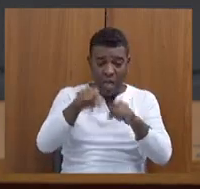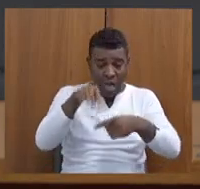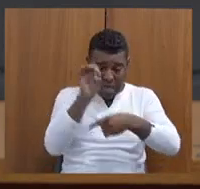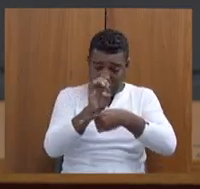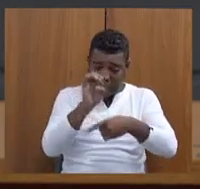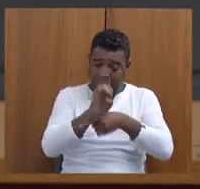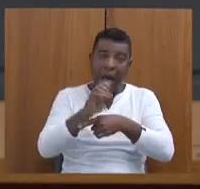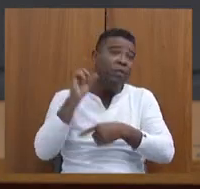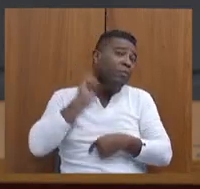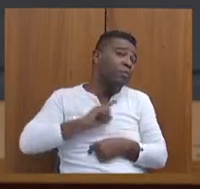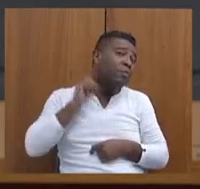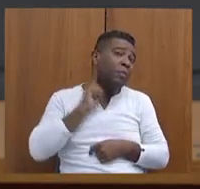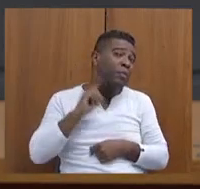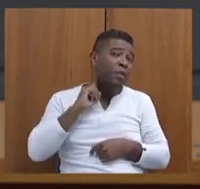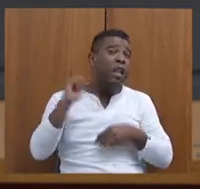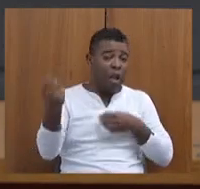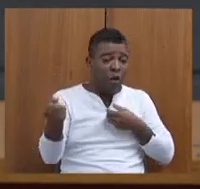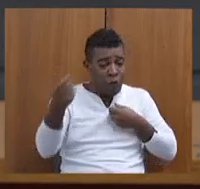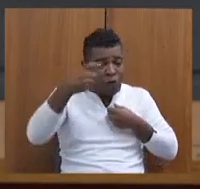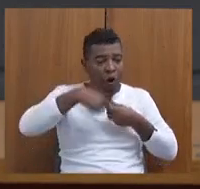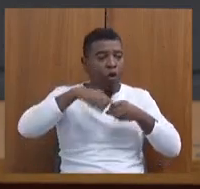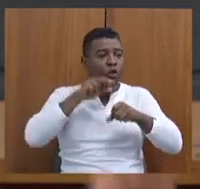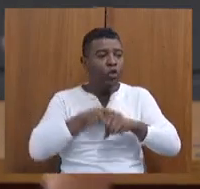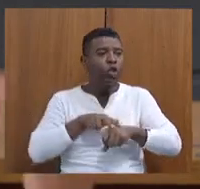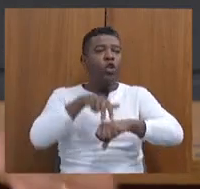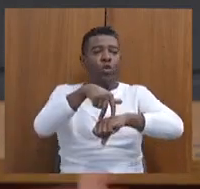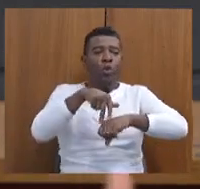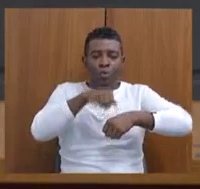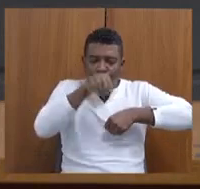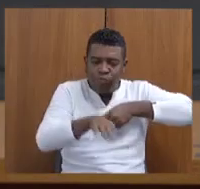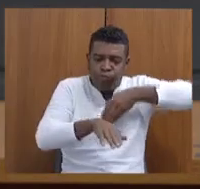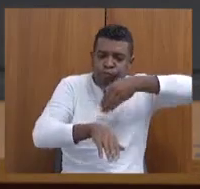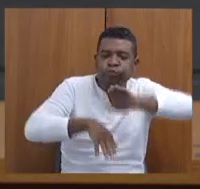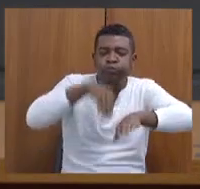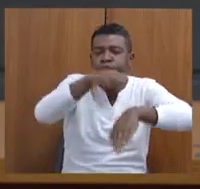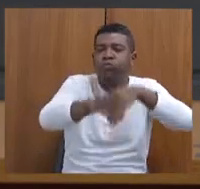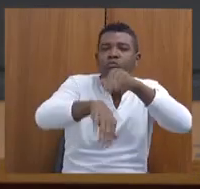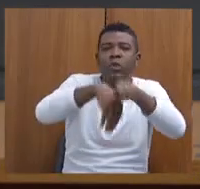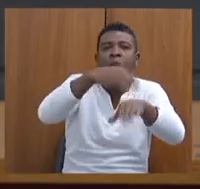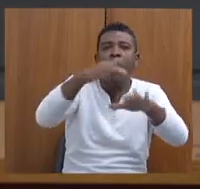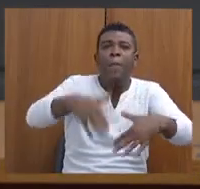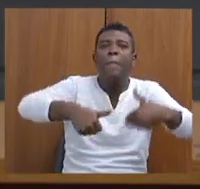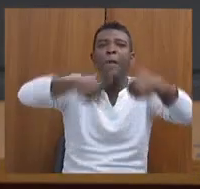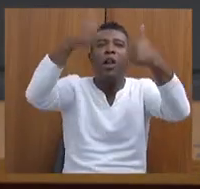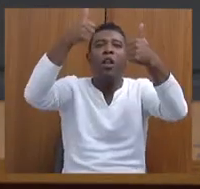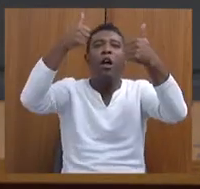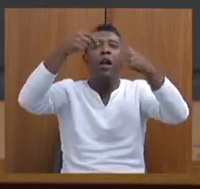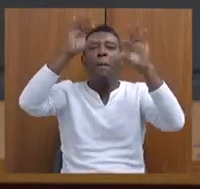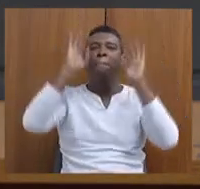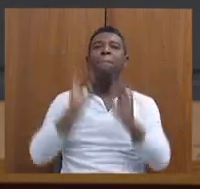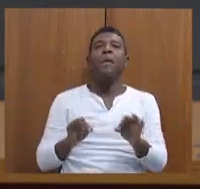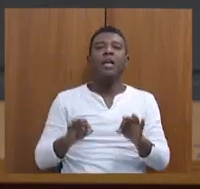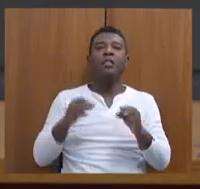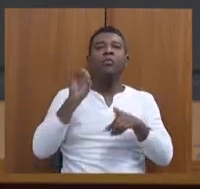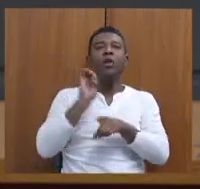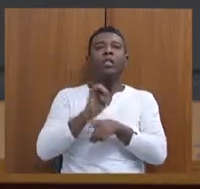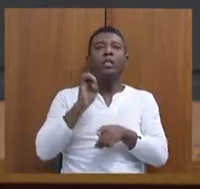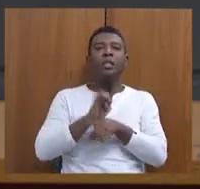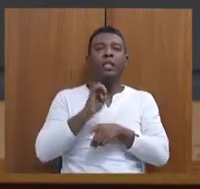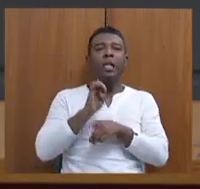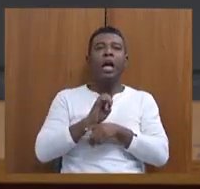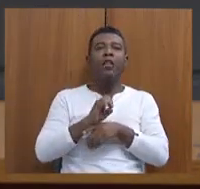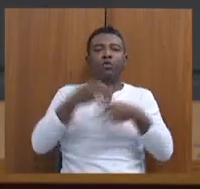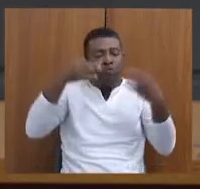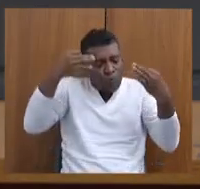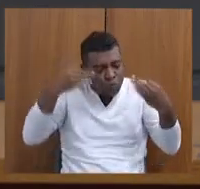volte a ser como tem a Passos largos voltados promissor Digno em que as